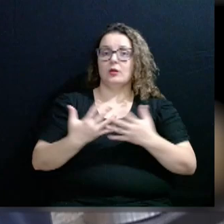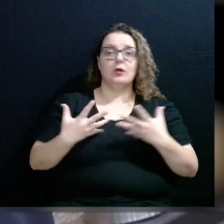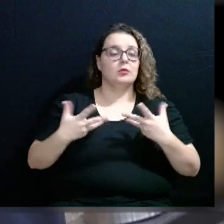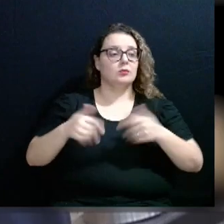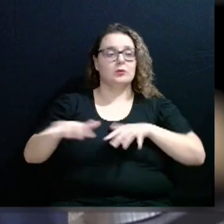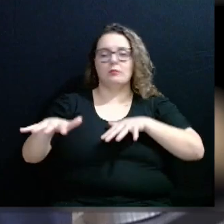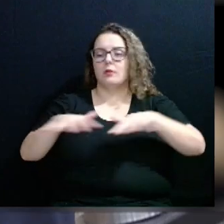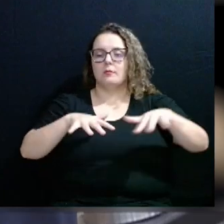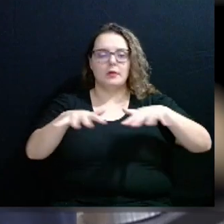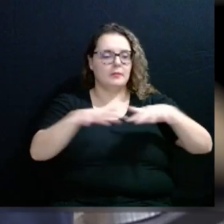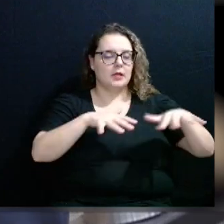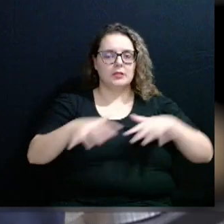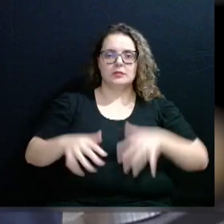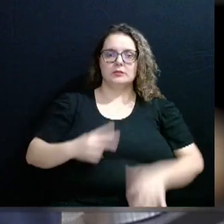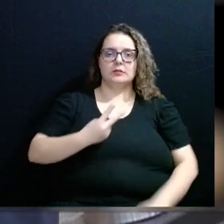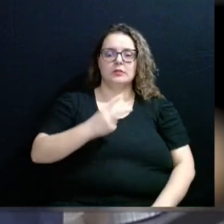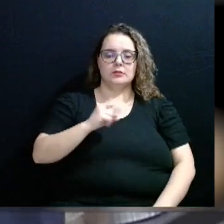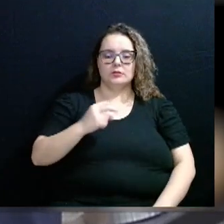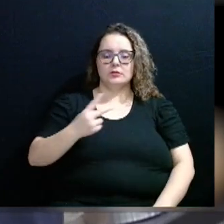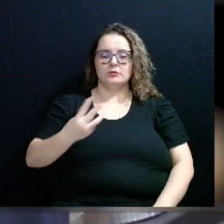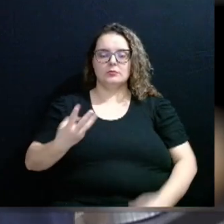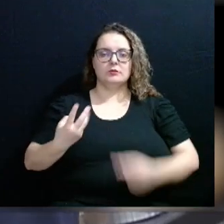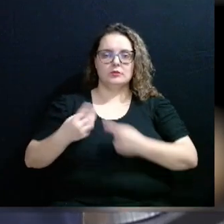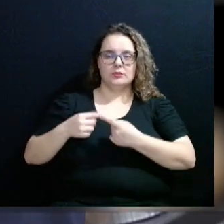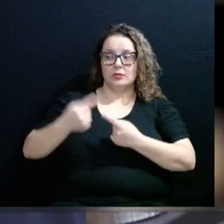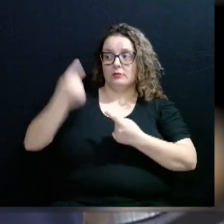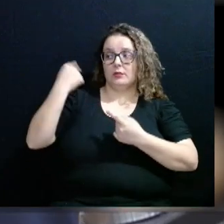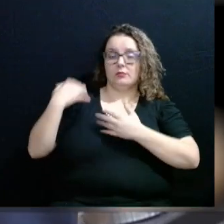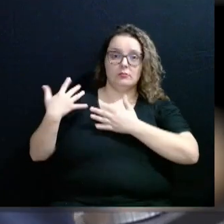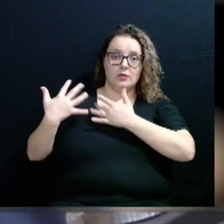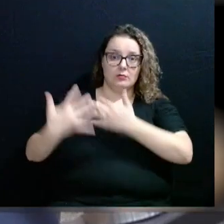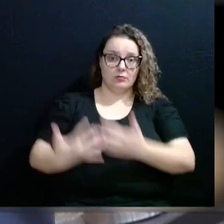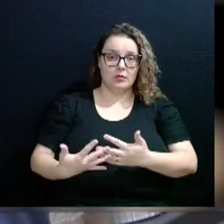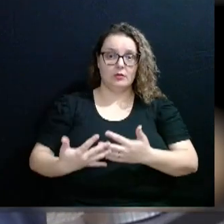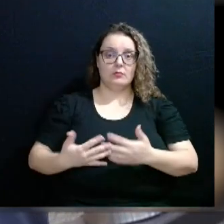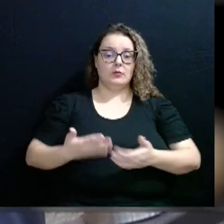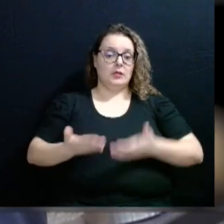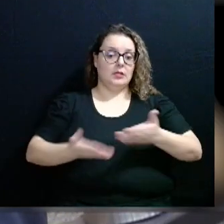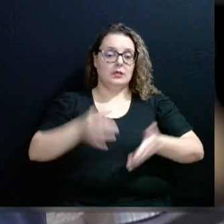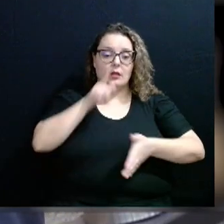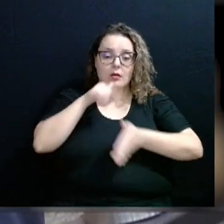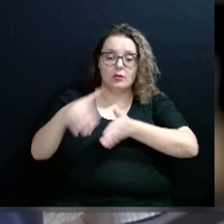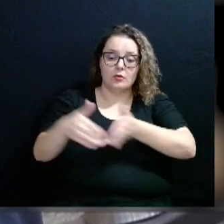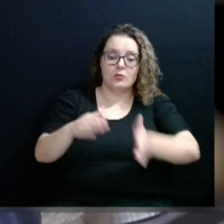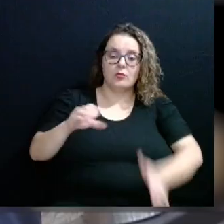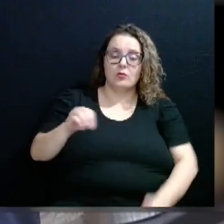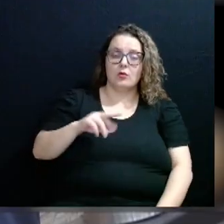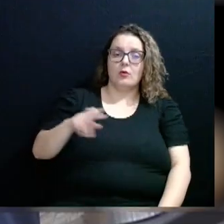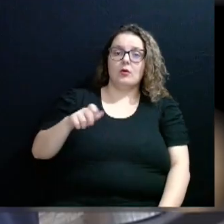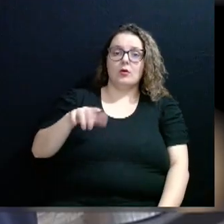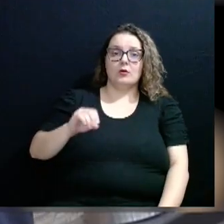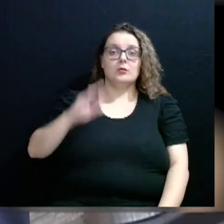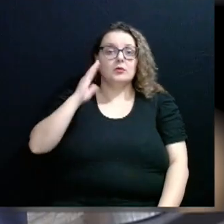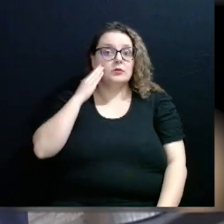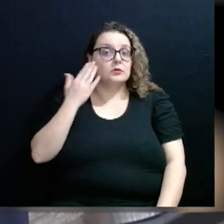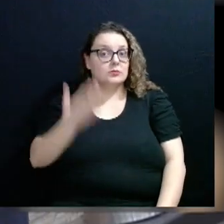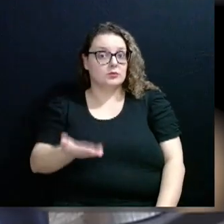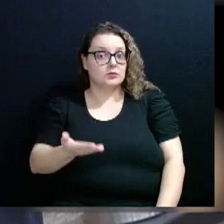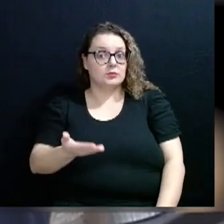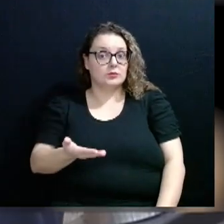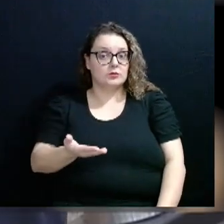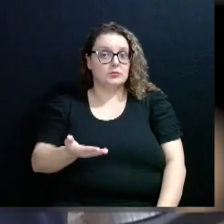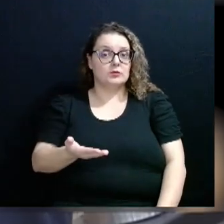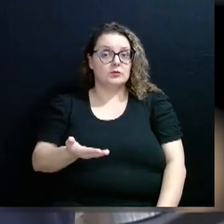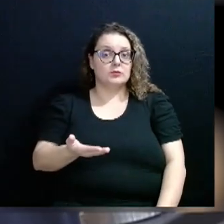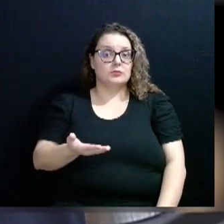desde 2023 para lidar com a questão do córrego, né? Entendendo aquilo como uma espécie de projeto